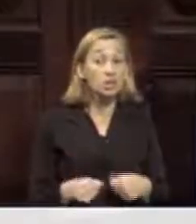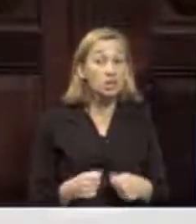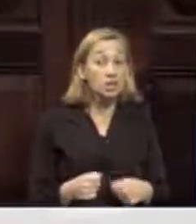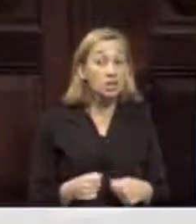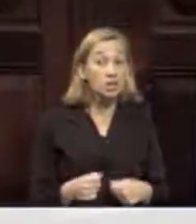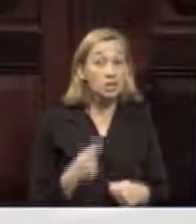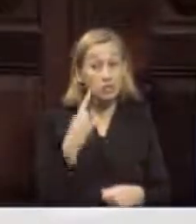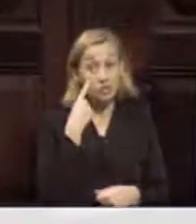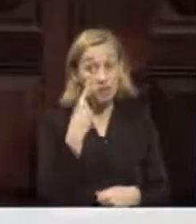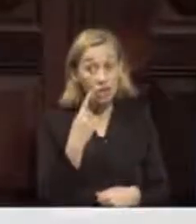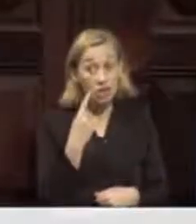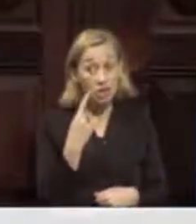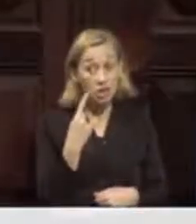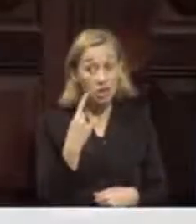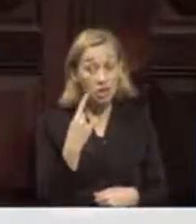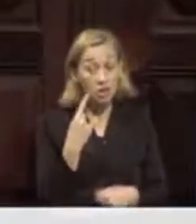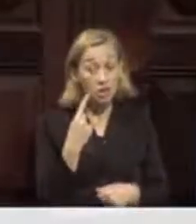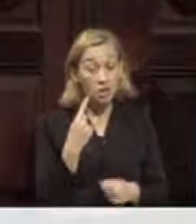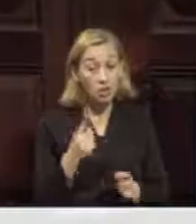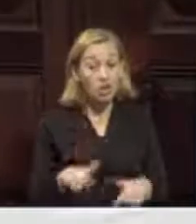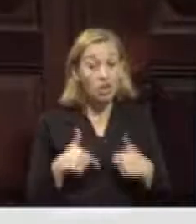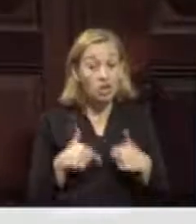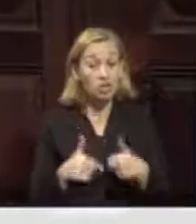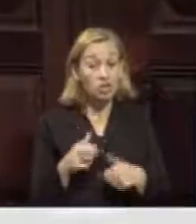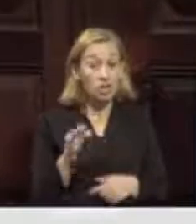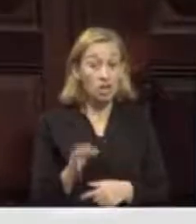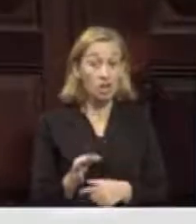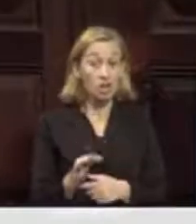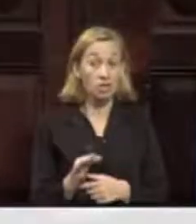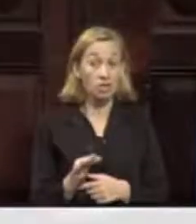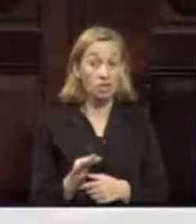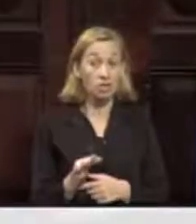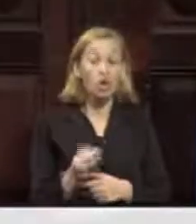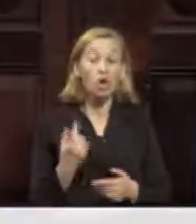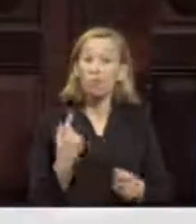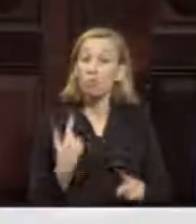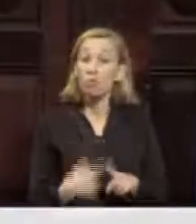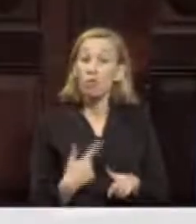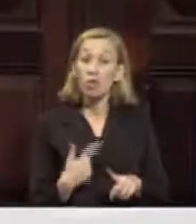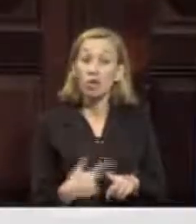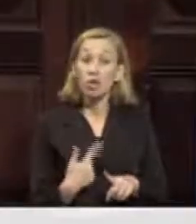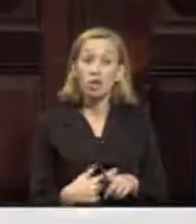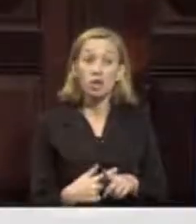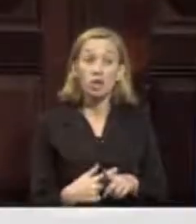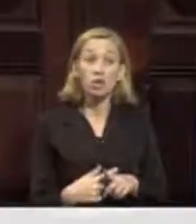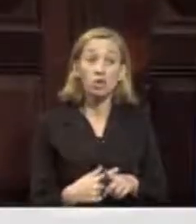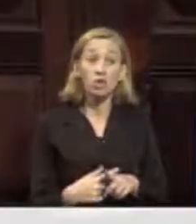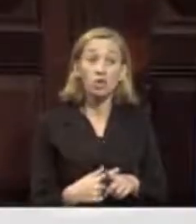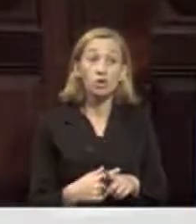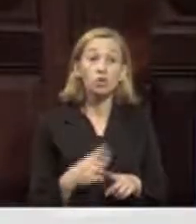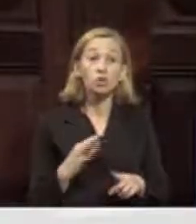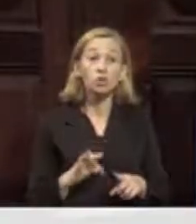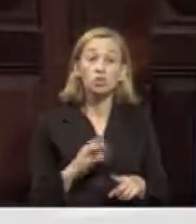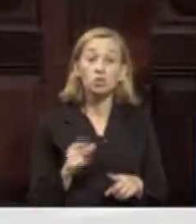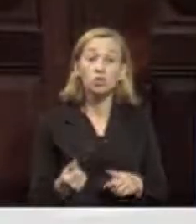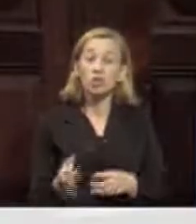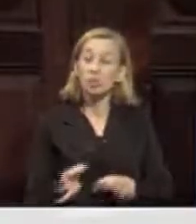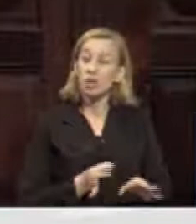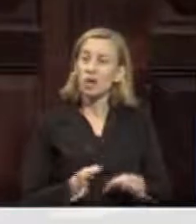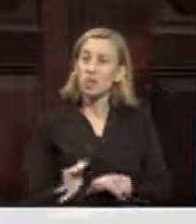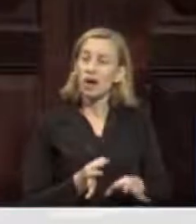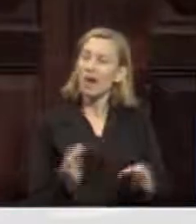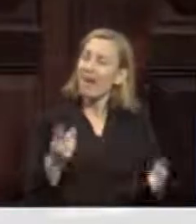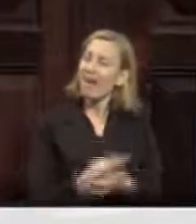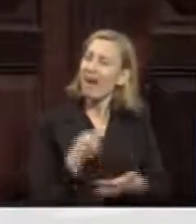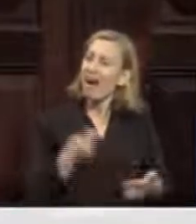O método, nobre deputado Julianelli, é errado. Porque até agora não deu certo. Ora,